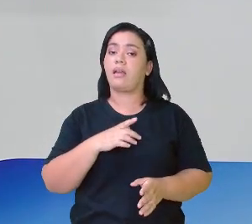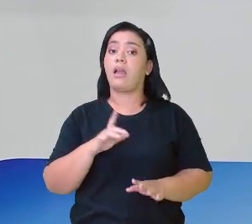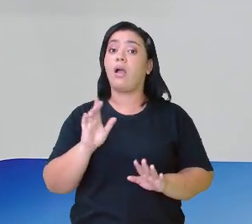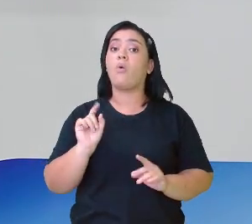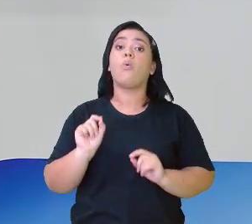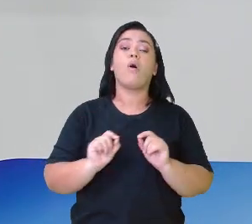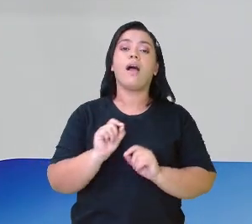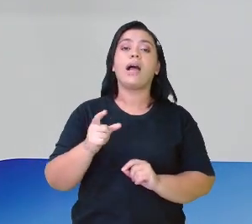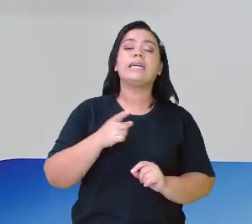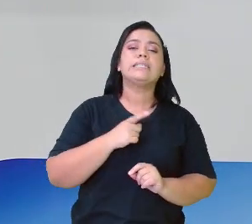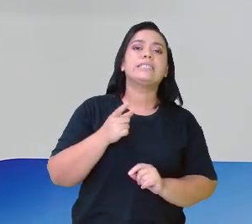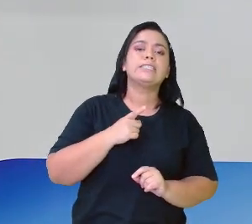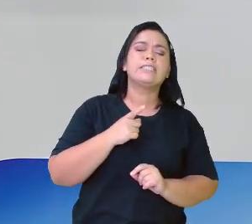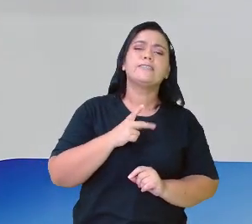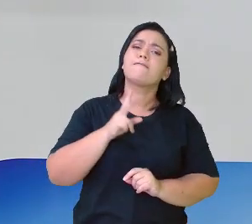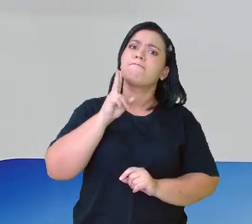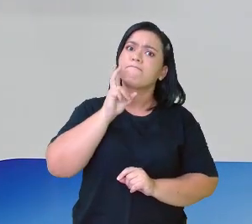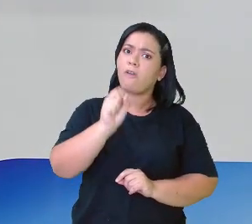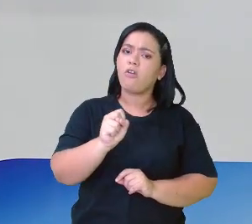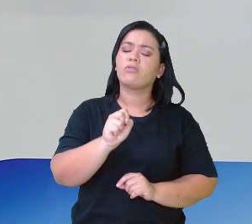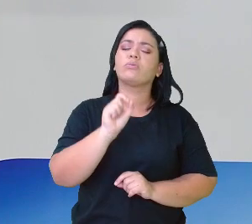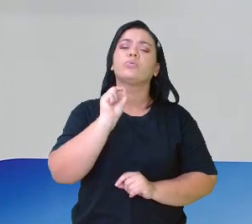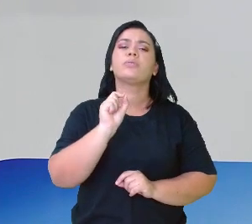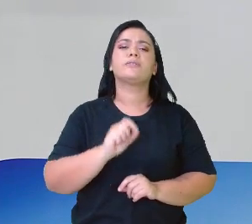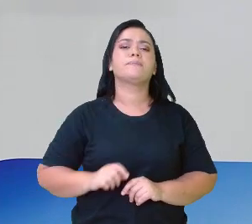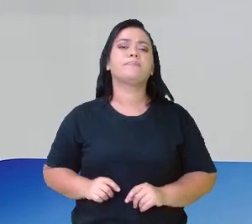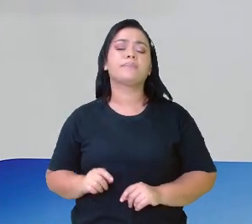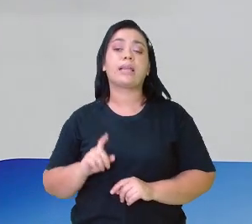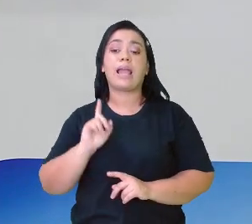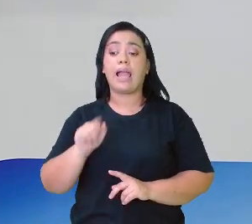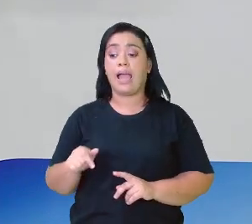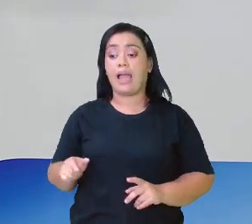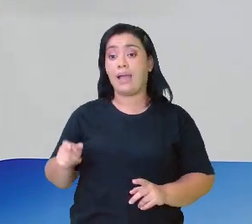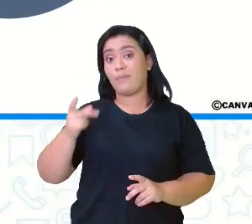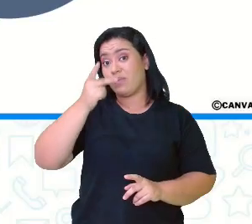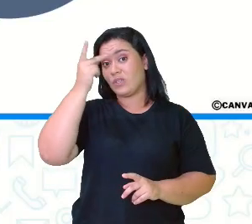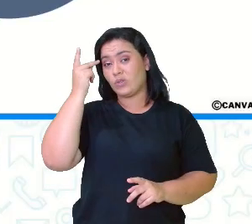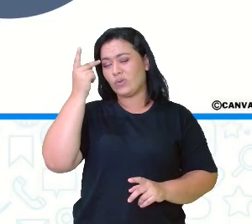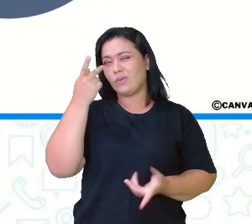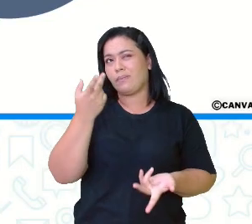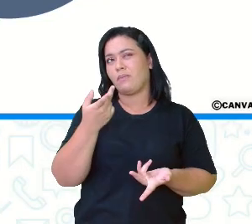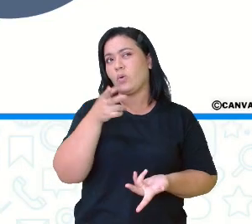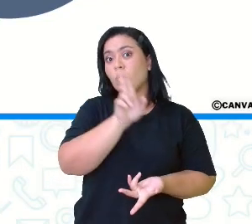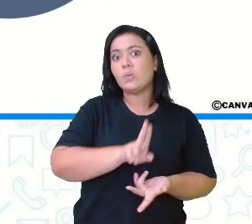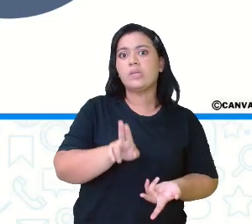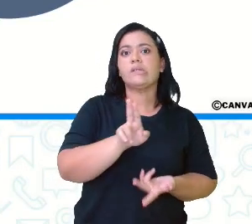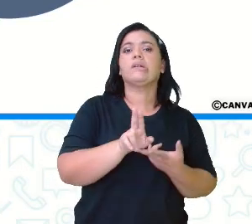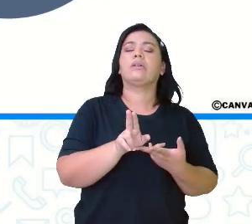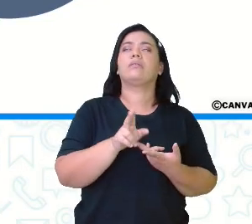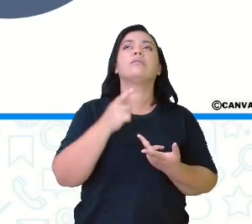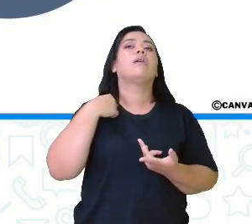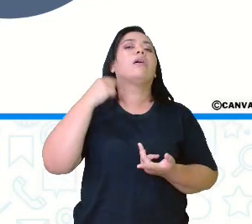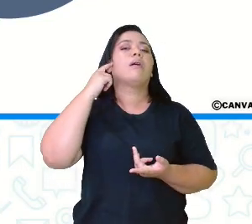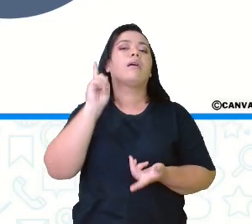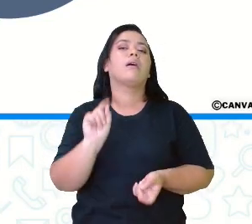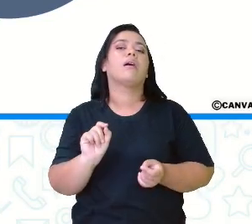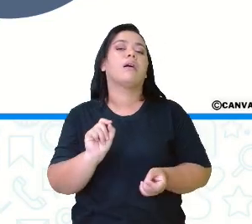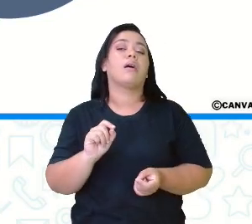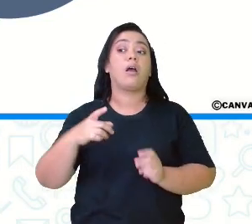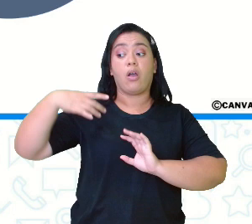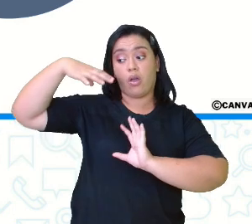muito forte e que fazia com que as pessoas consumissem, essa palavra consumismo. Então, quando a gente pensa